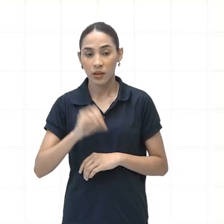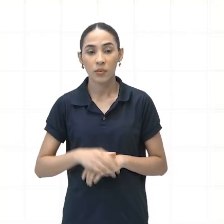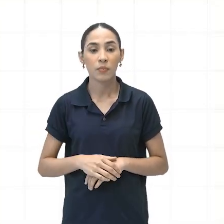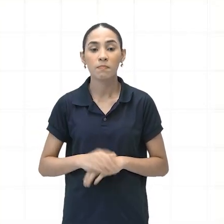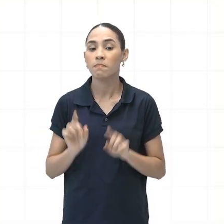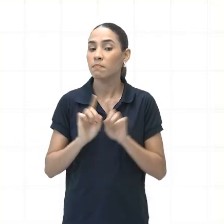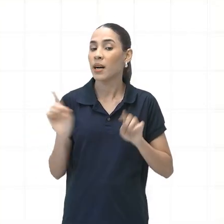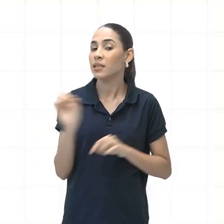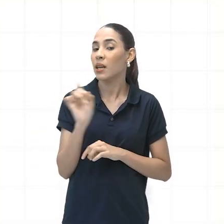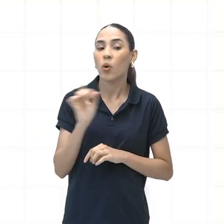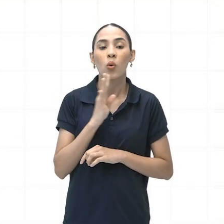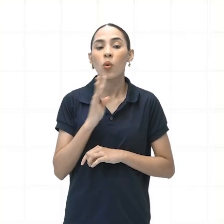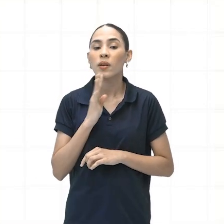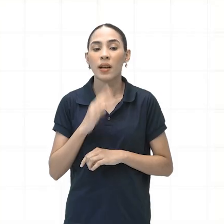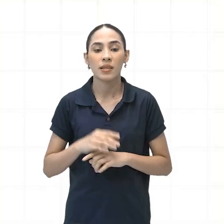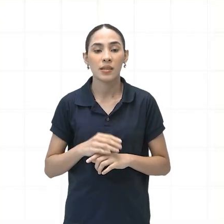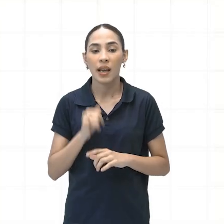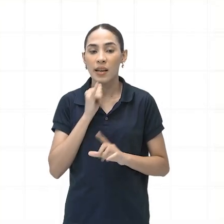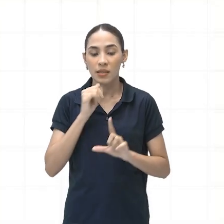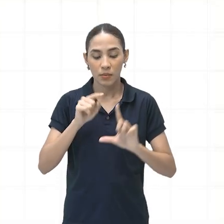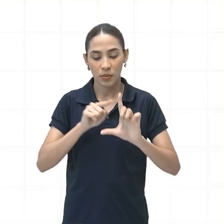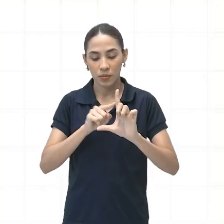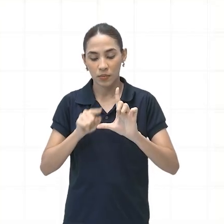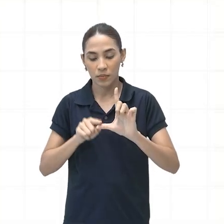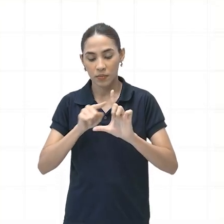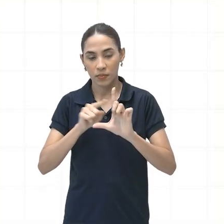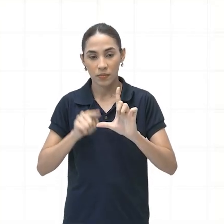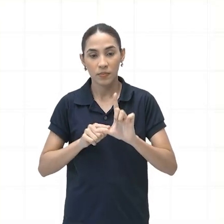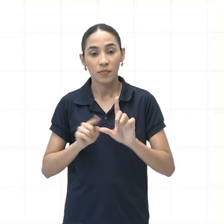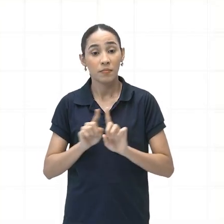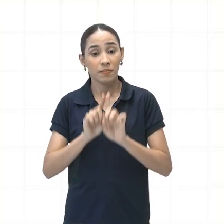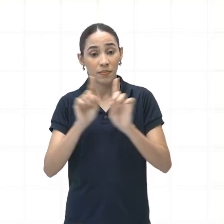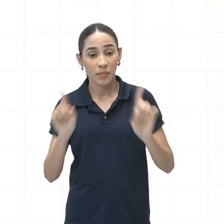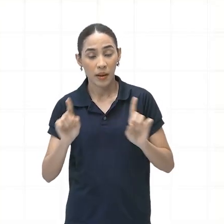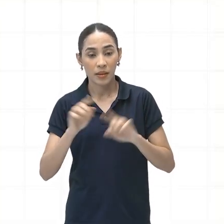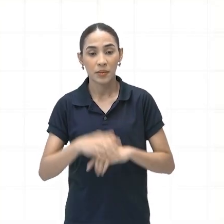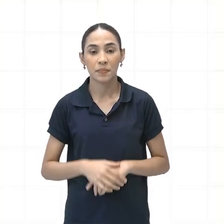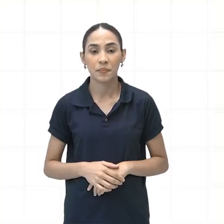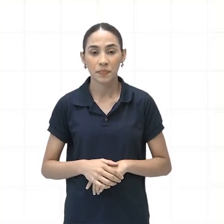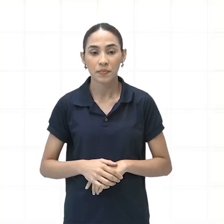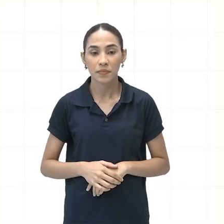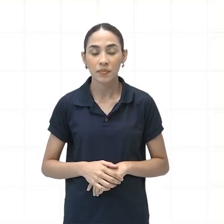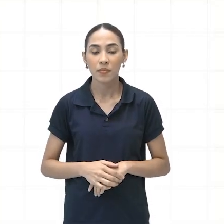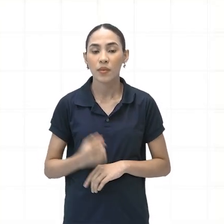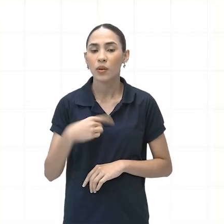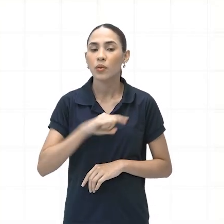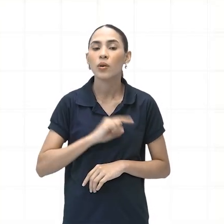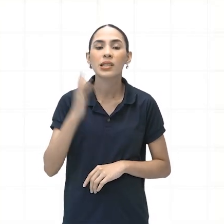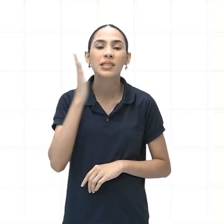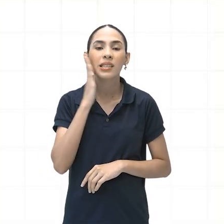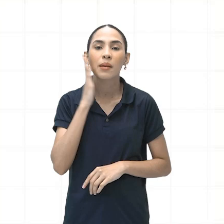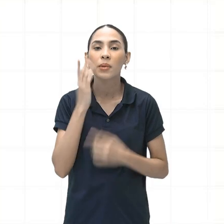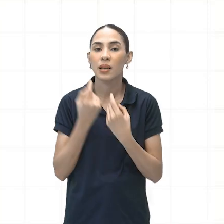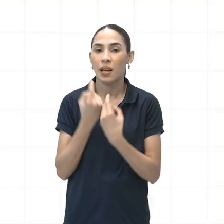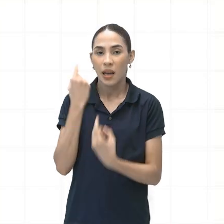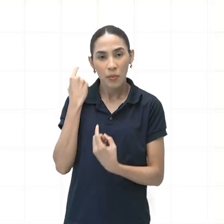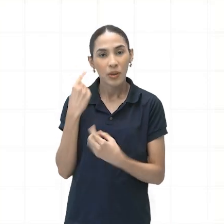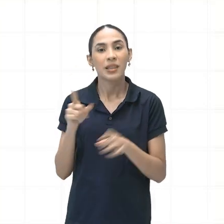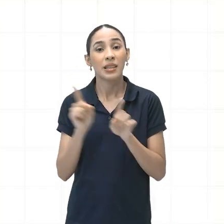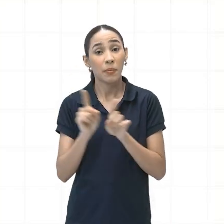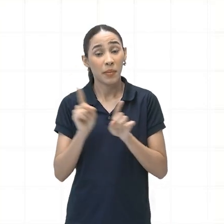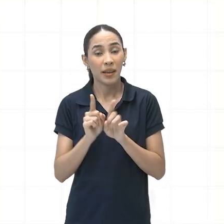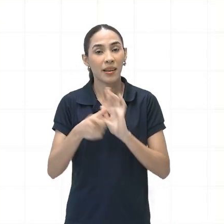gente não conhece esse ângulo aqui, né? No entanto, a gente sabe, na época ele também